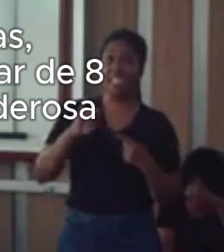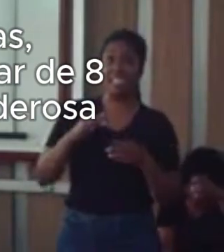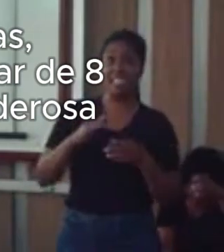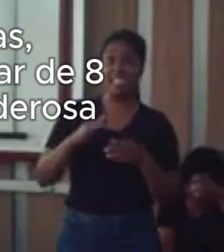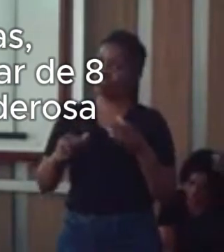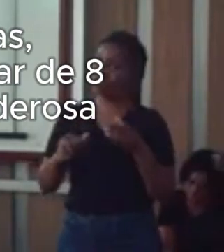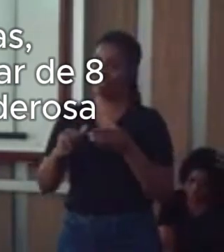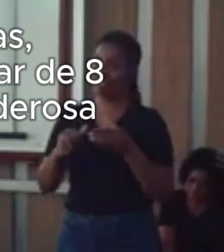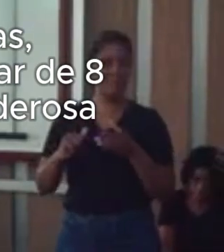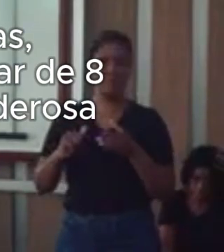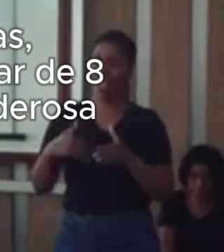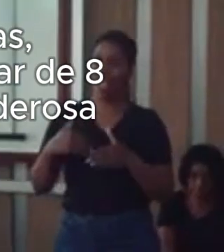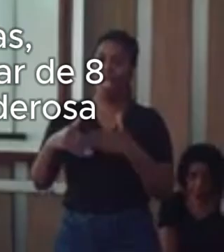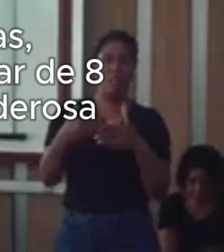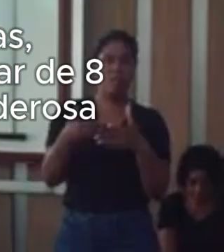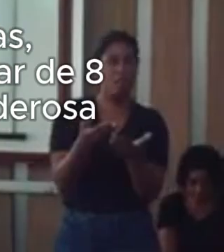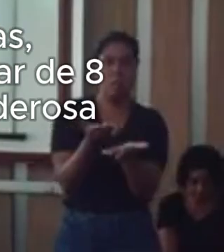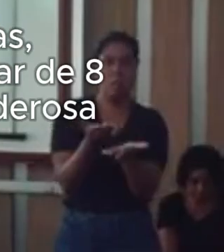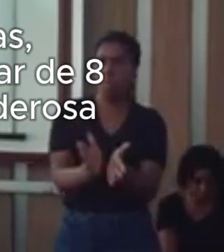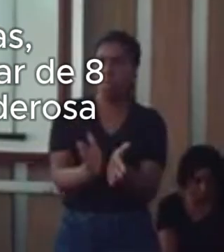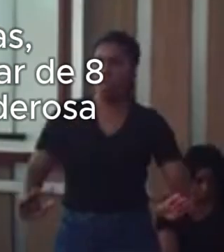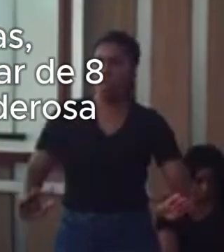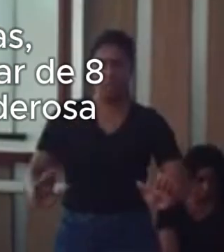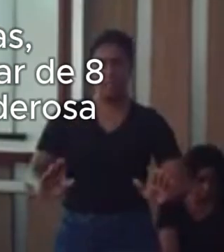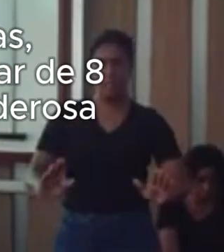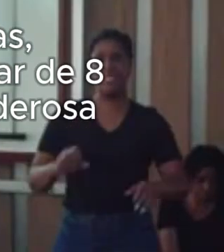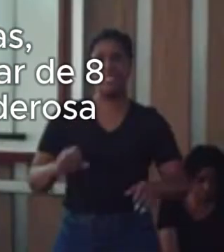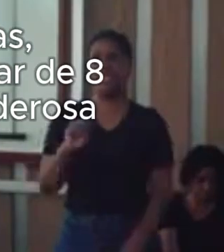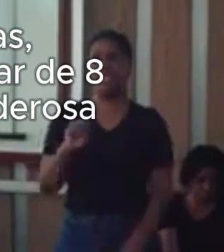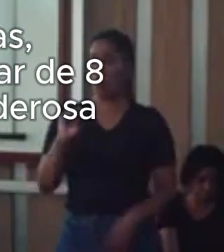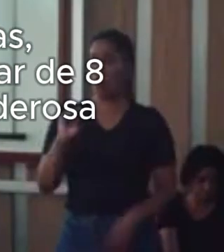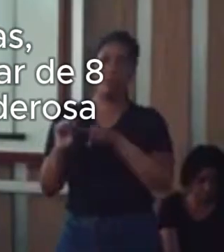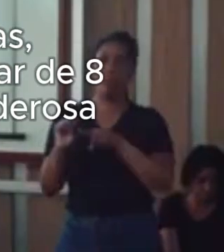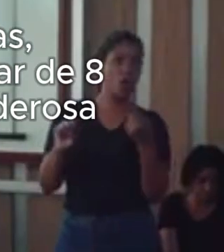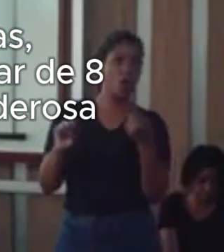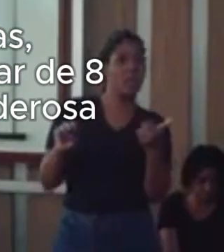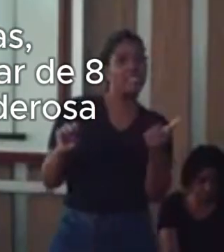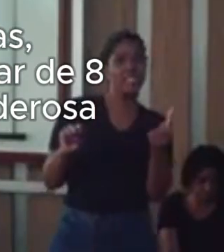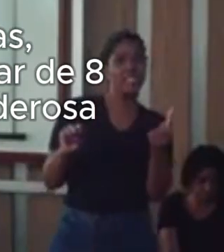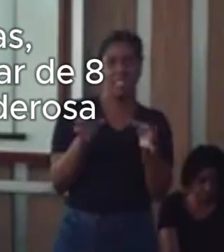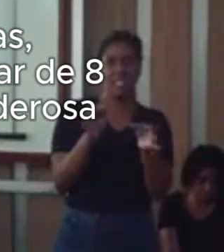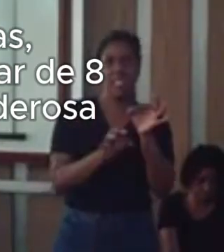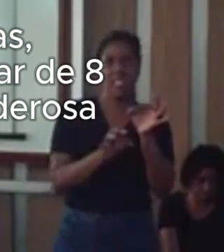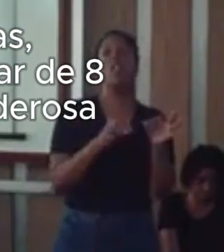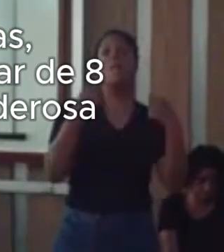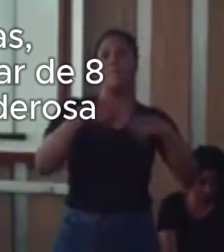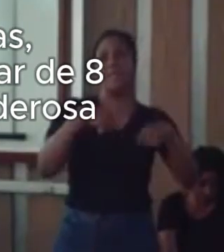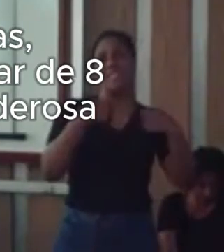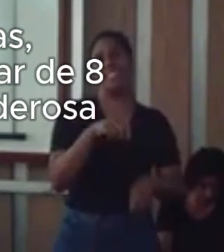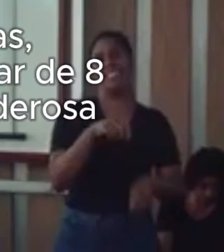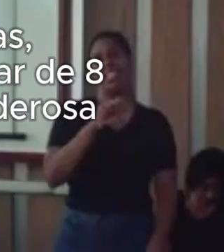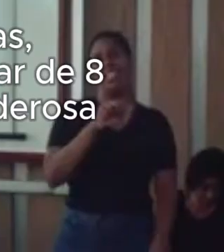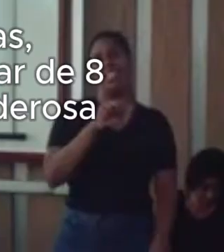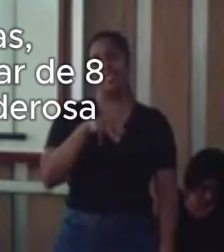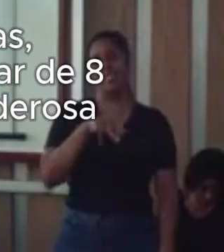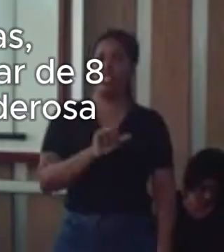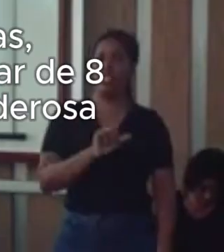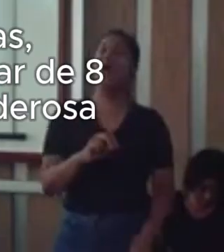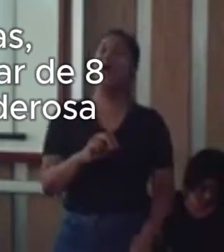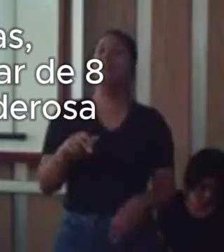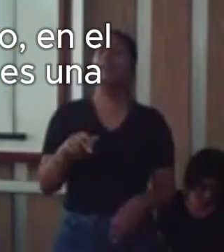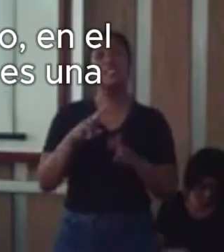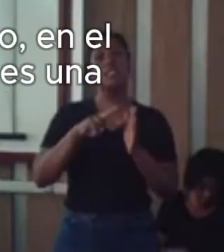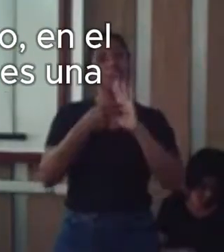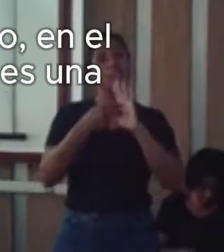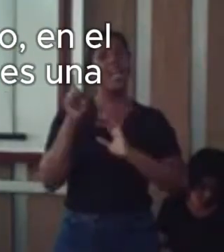Então, precisa, assim, para a gente passar de 8 células para 16 células, já precisa dela. Então, realmente, ela é poderosa, né? E